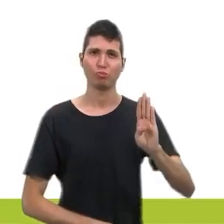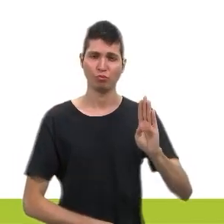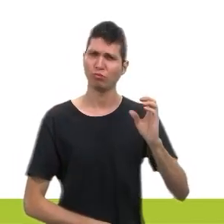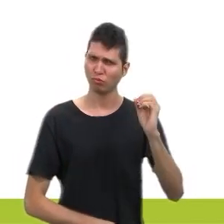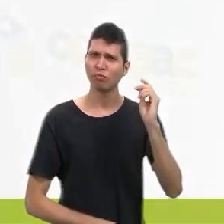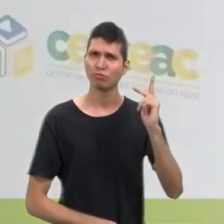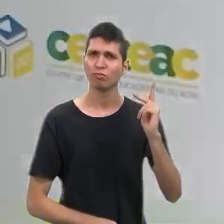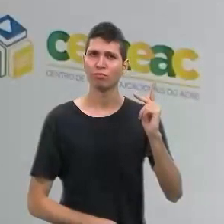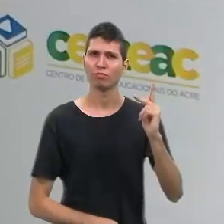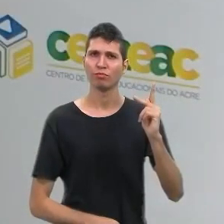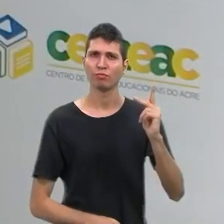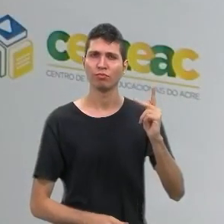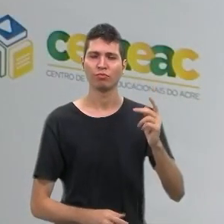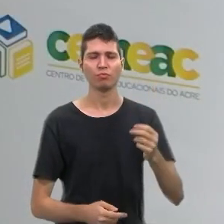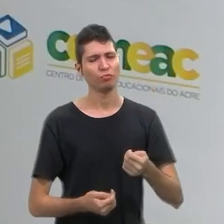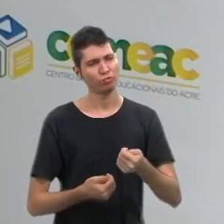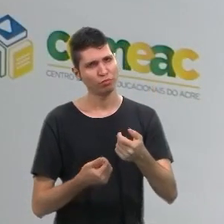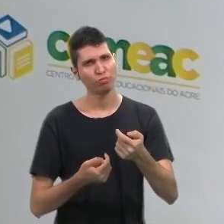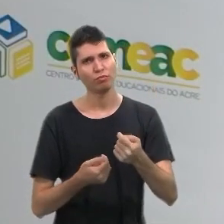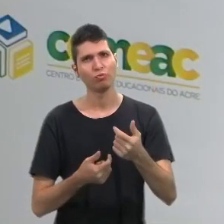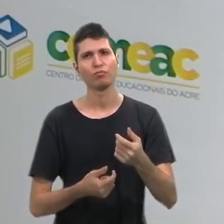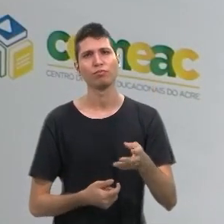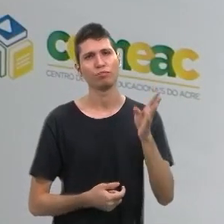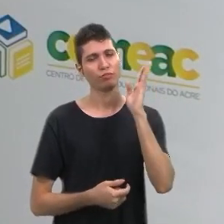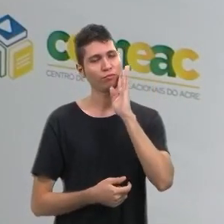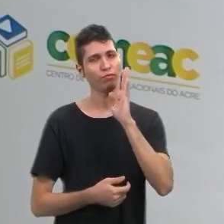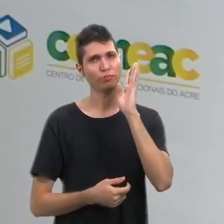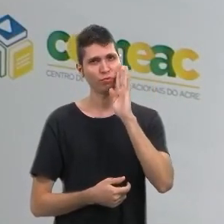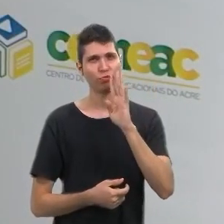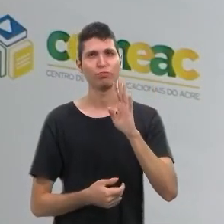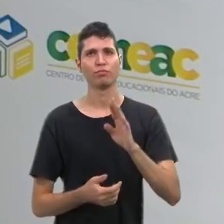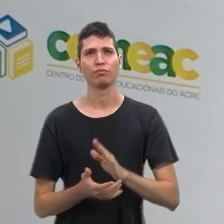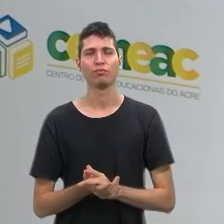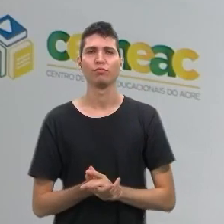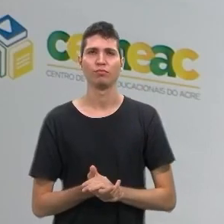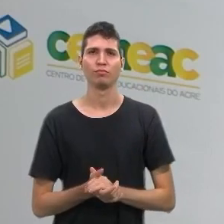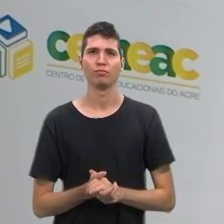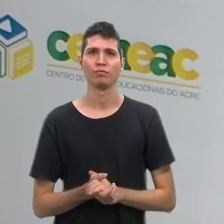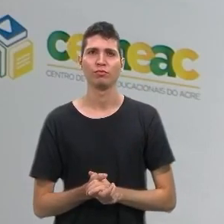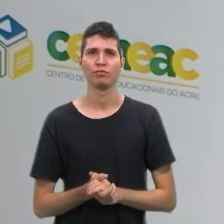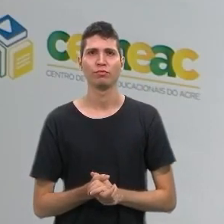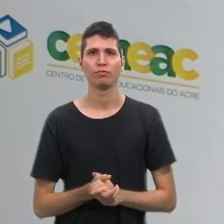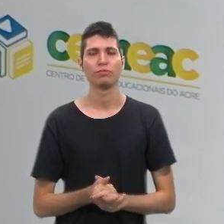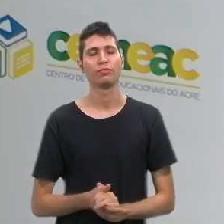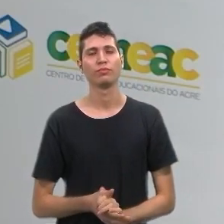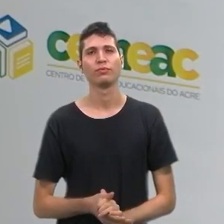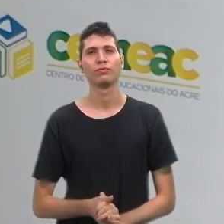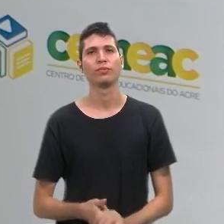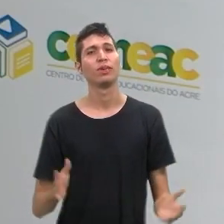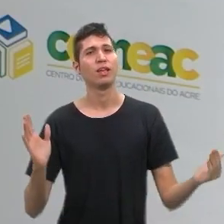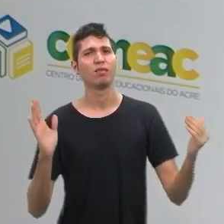Ok? Tá aí uma dica bem legal para vocês que não queiram perder tempo organizando em rol, tá bom? Ficamos